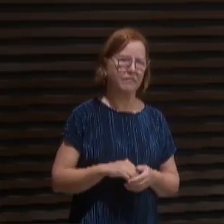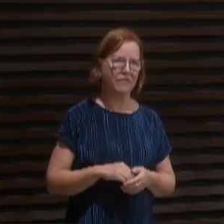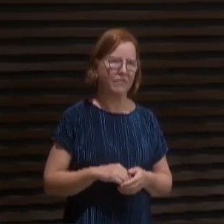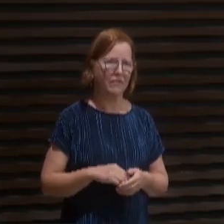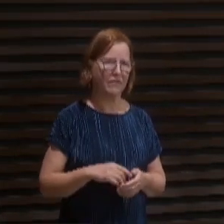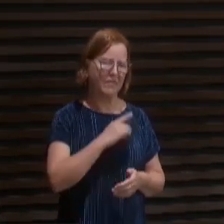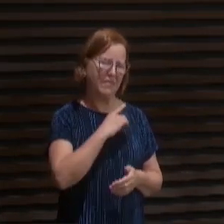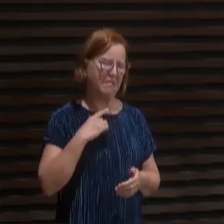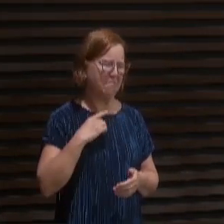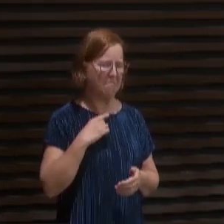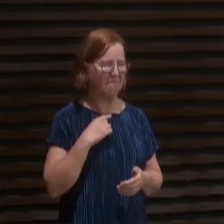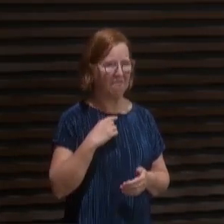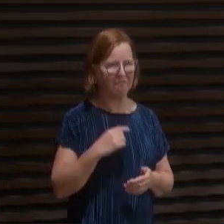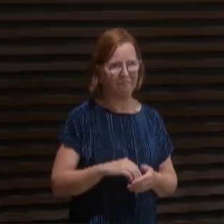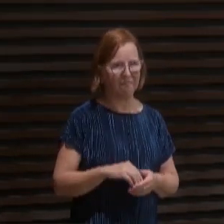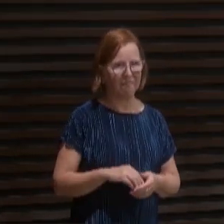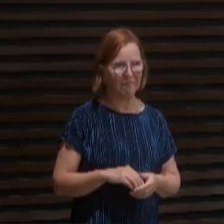de presbítero.